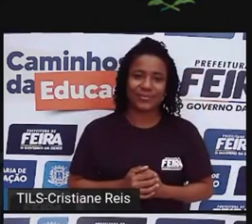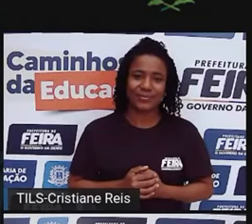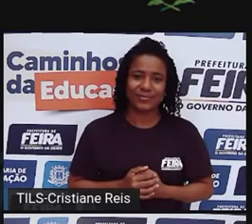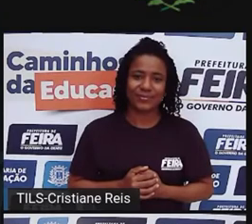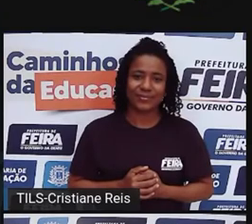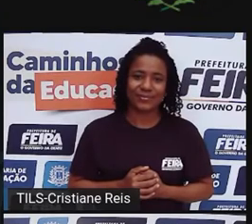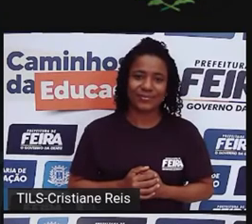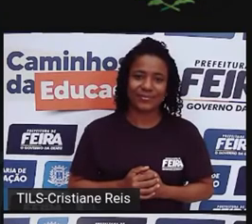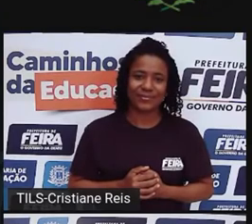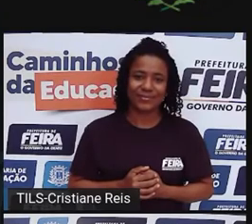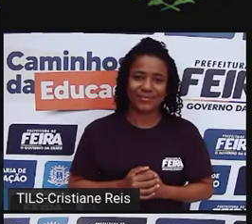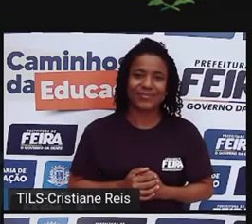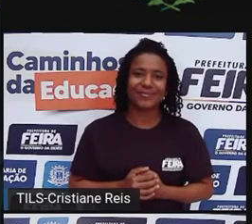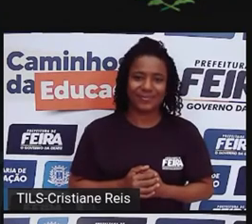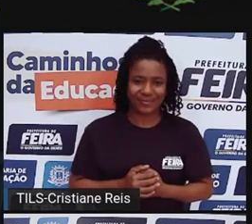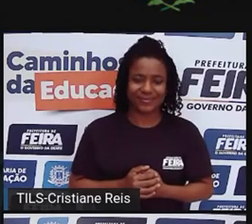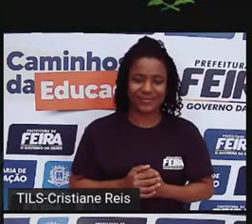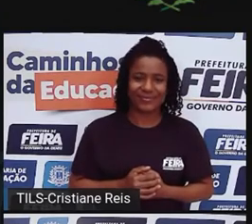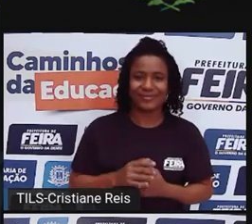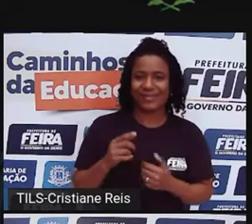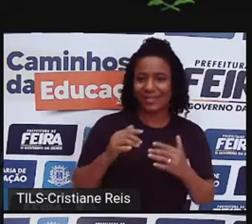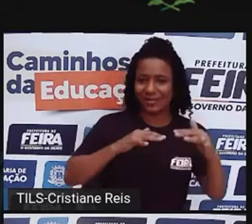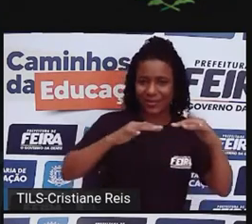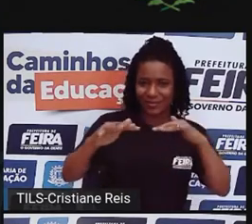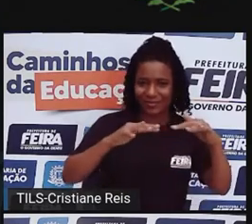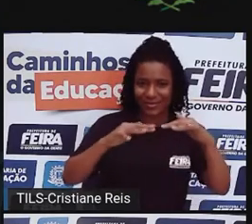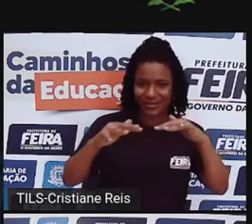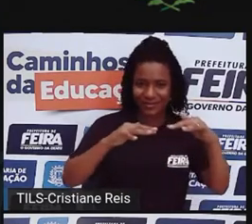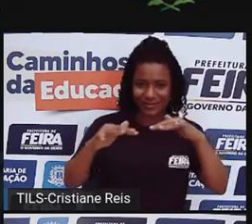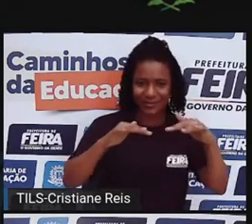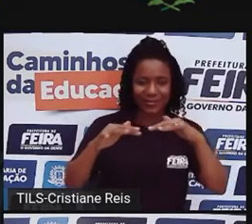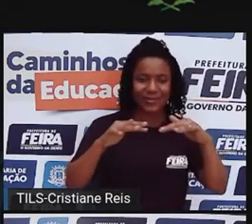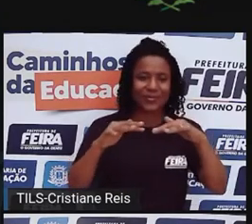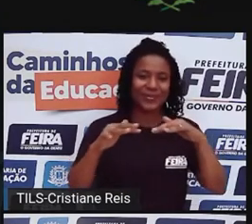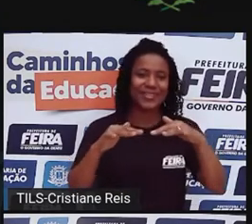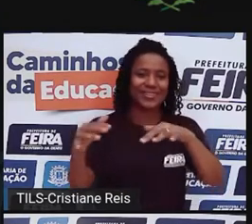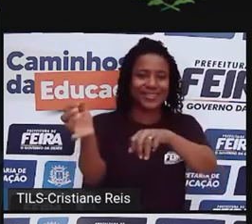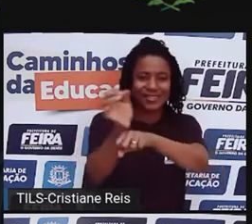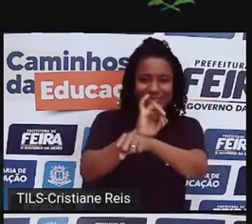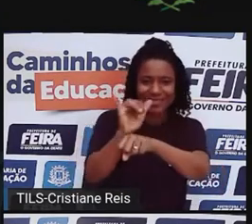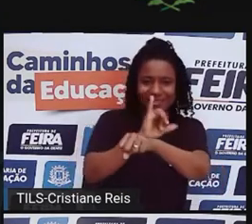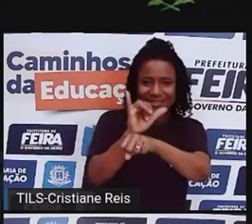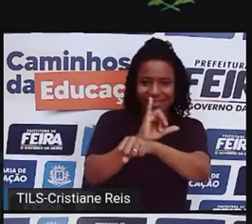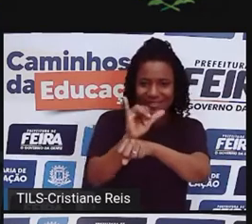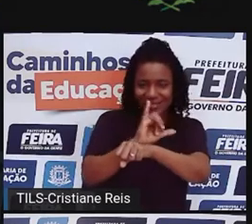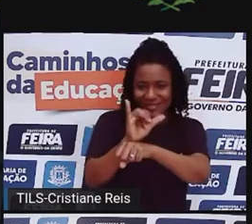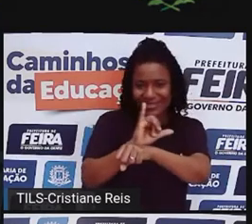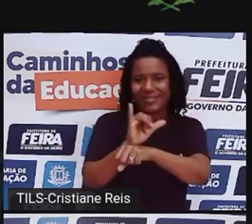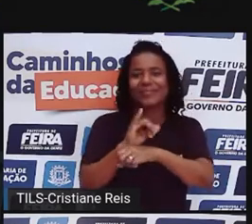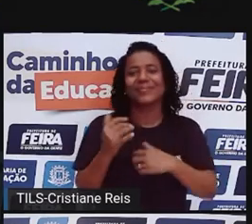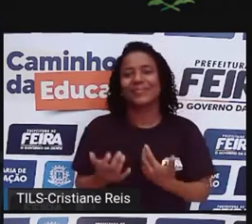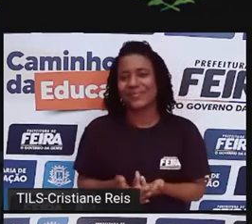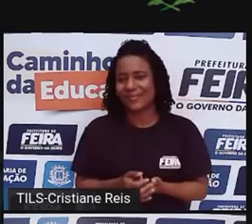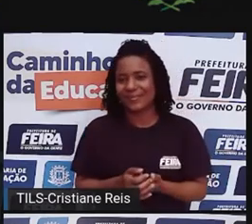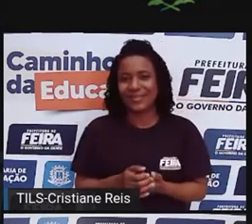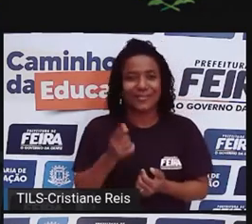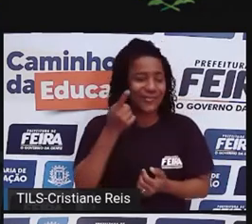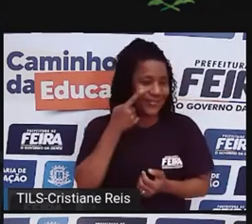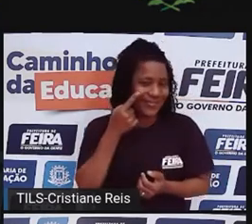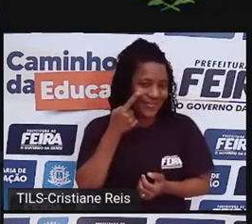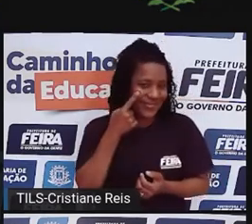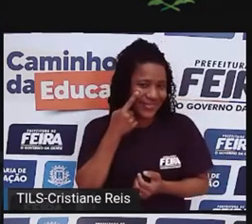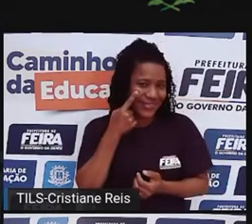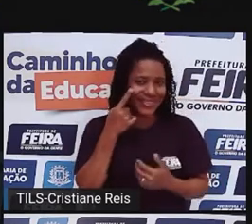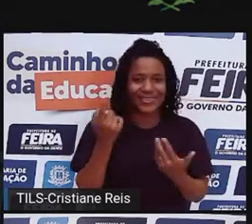quando começou aquele movimento das YouTubers passando várias receitinhas caseiras. Eu aderia muito